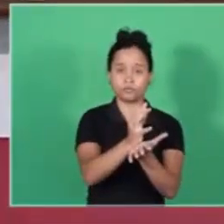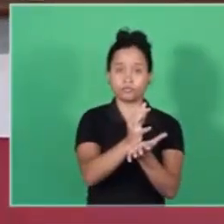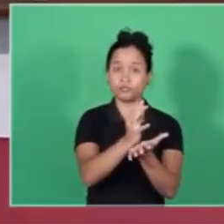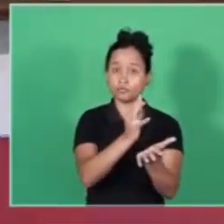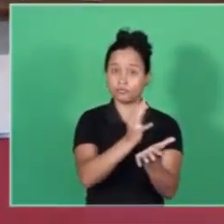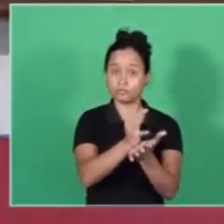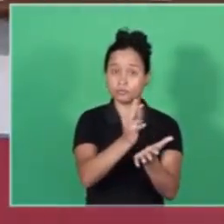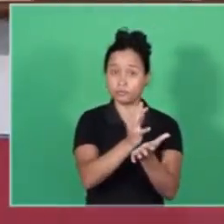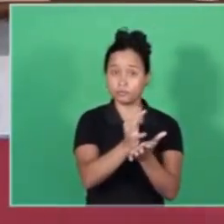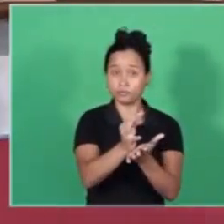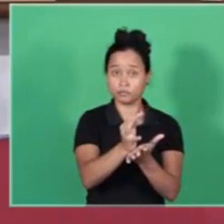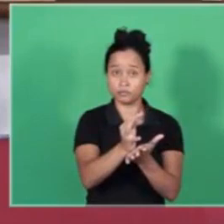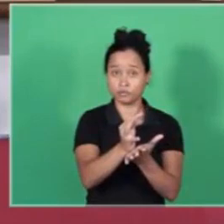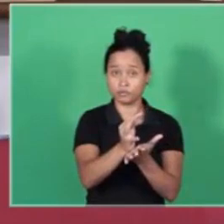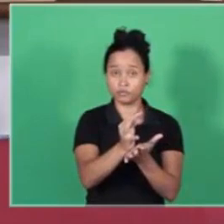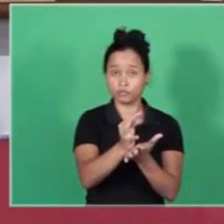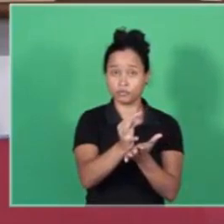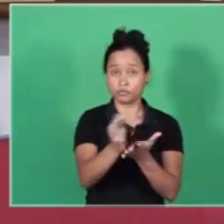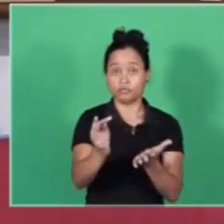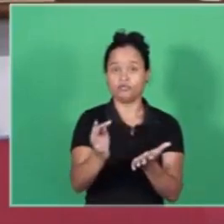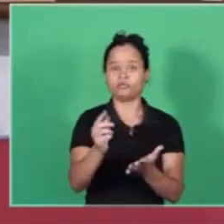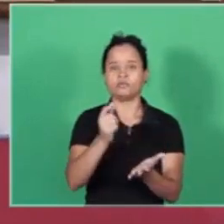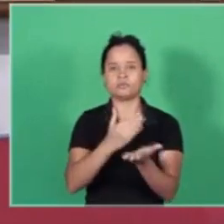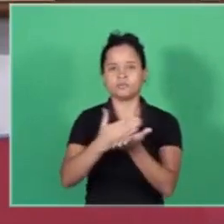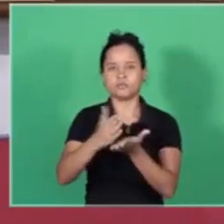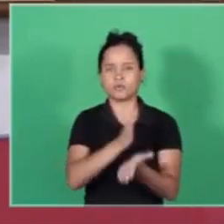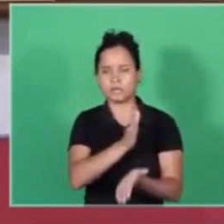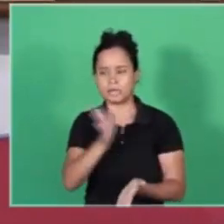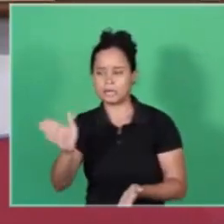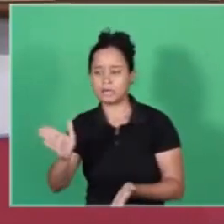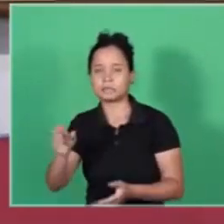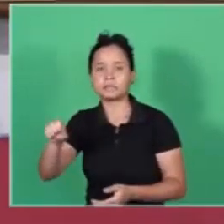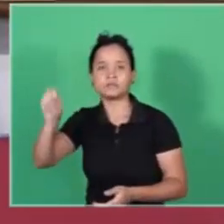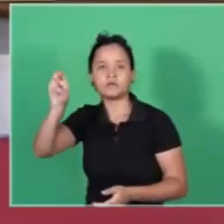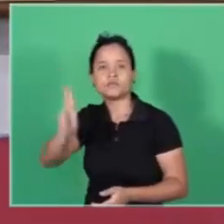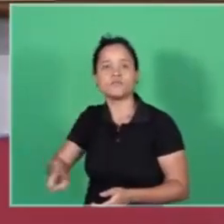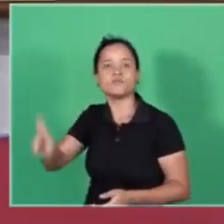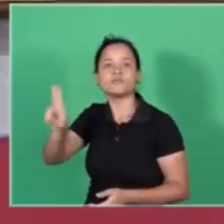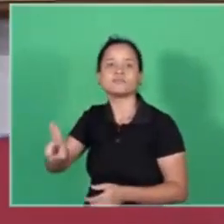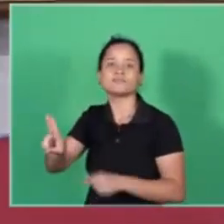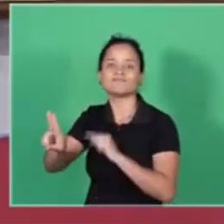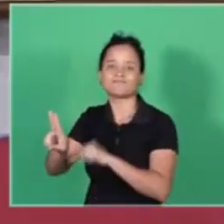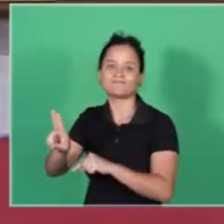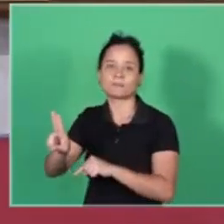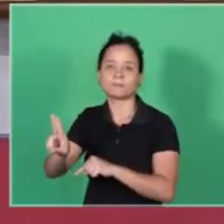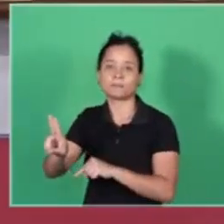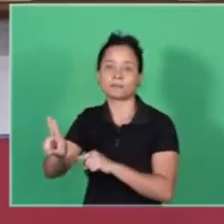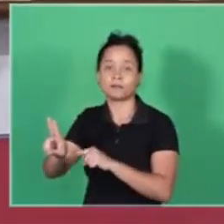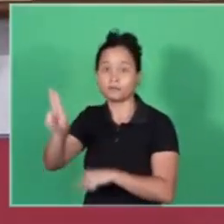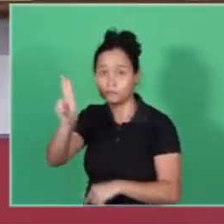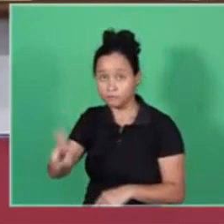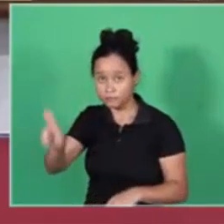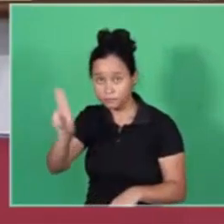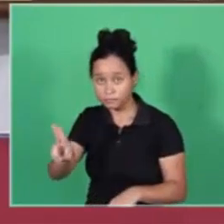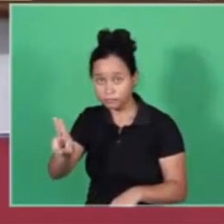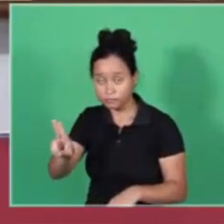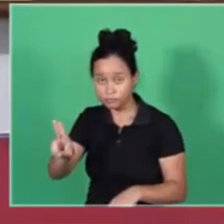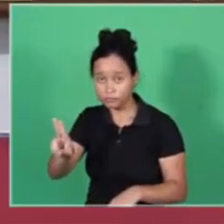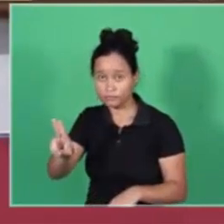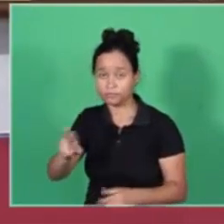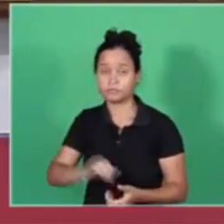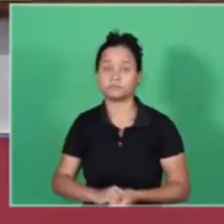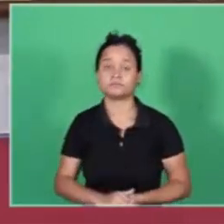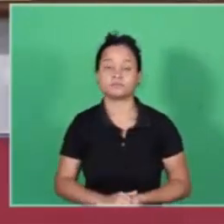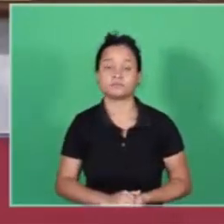das universidades chamadas protestantes, a de Cambridge, a de Oxford. O que é